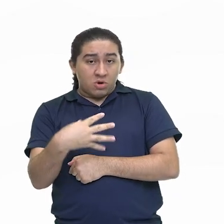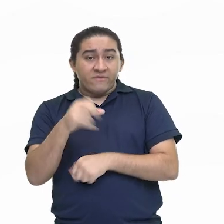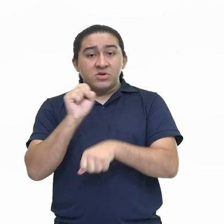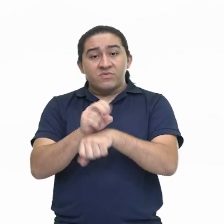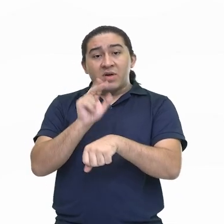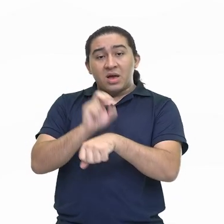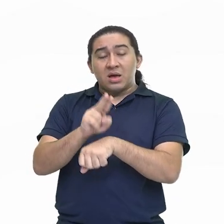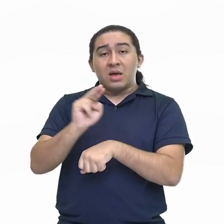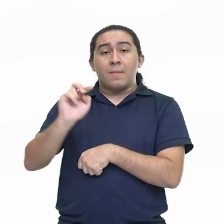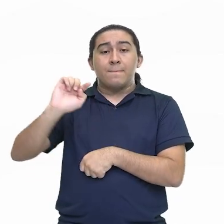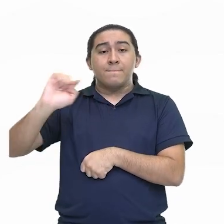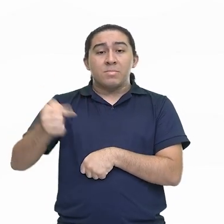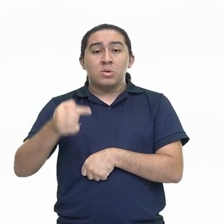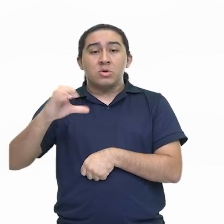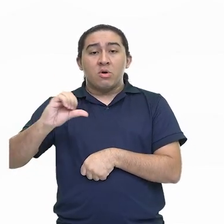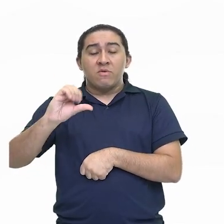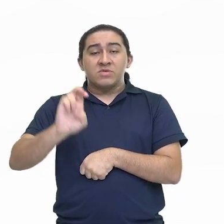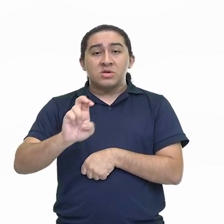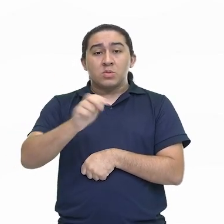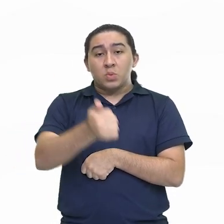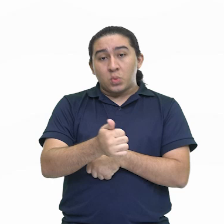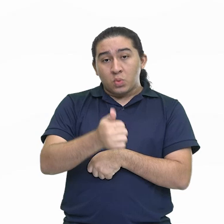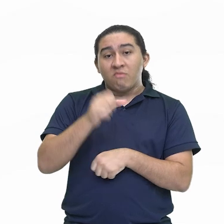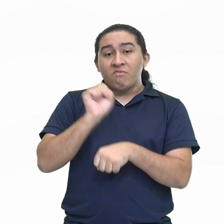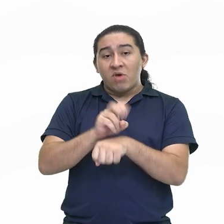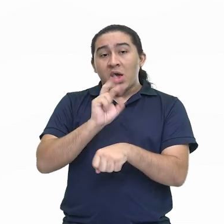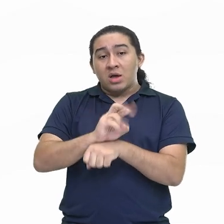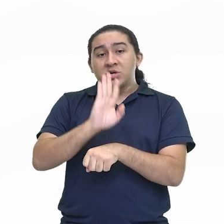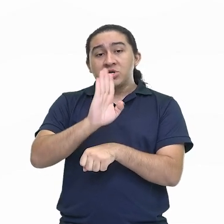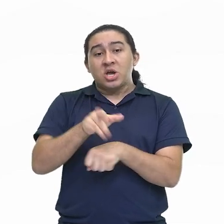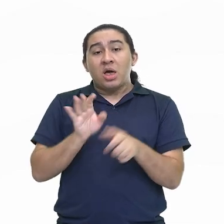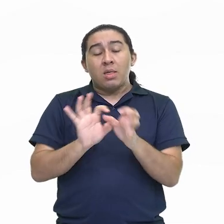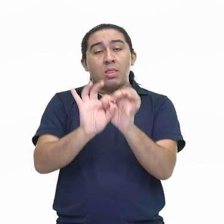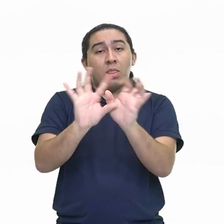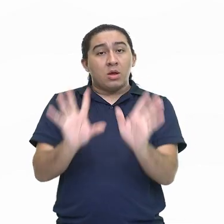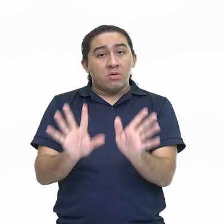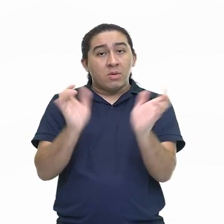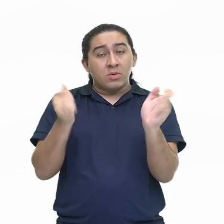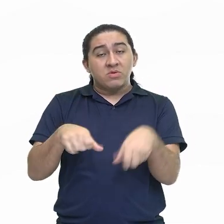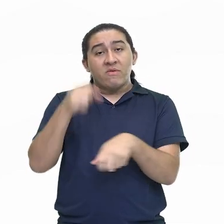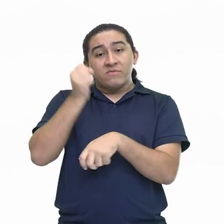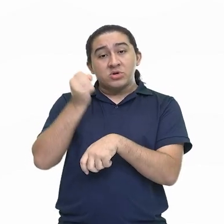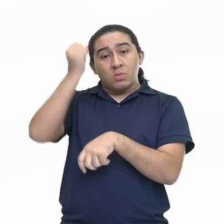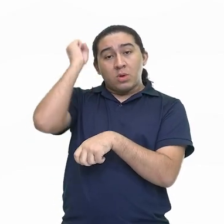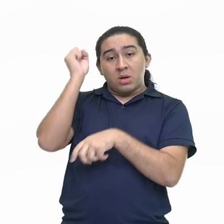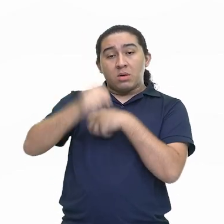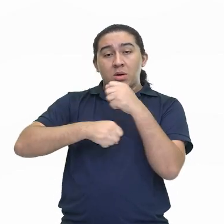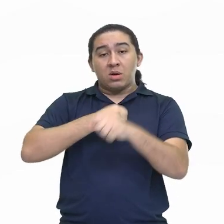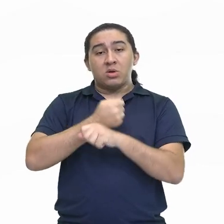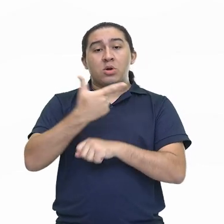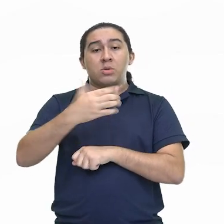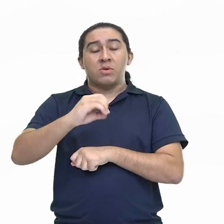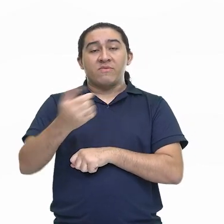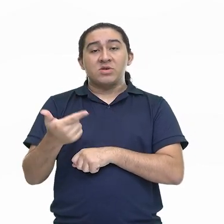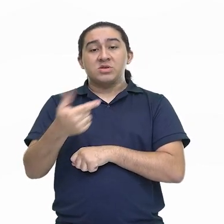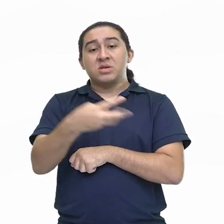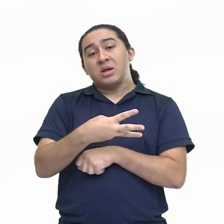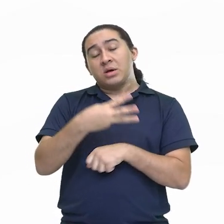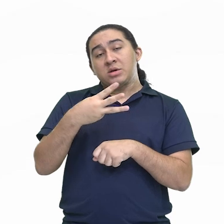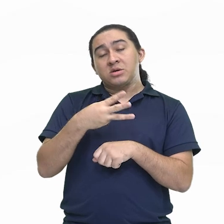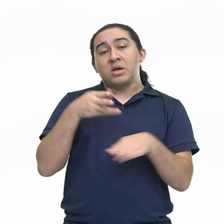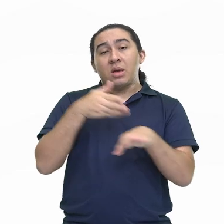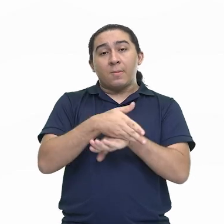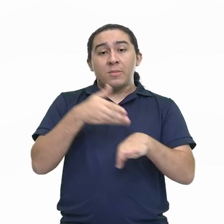né, 1.951 vagas foram disponibilizadas para o vestibular 2023,